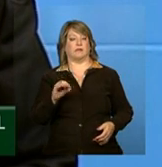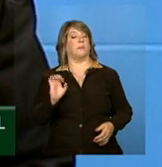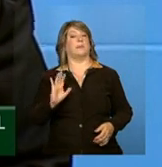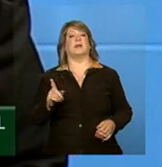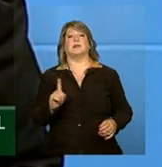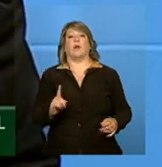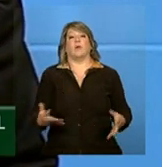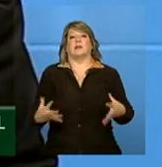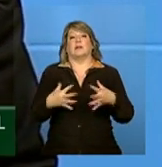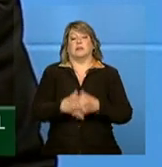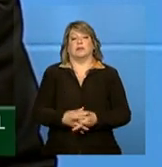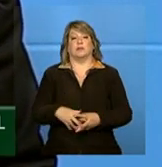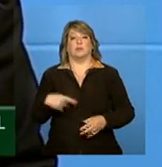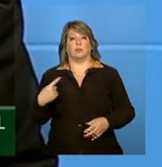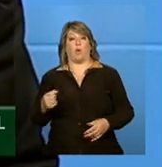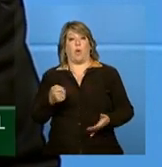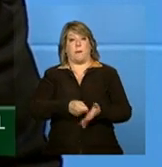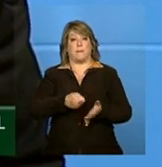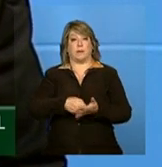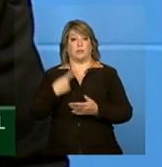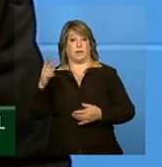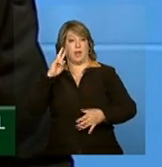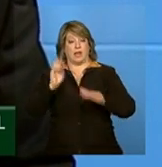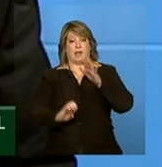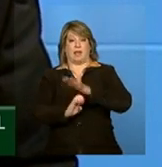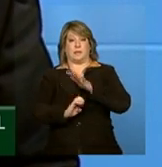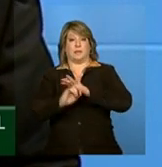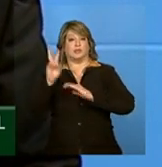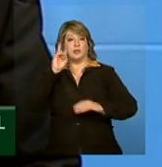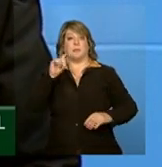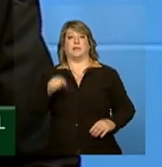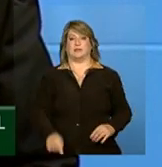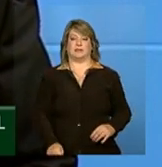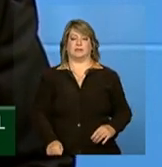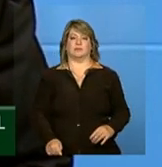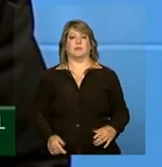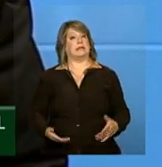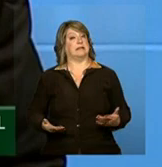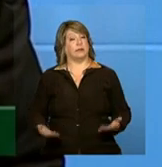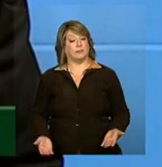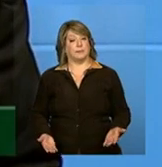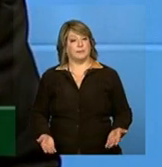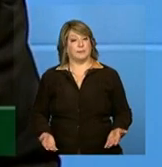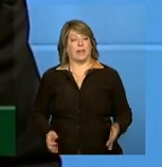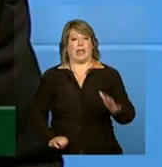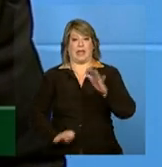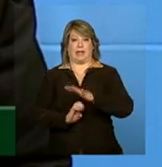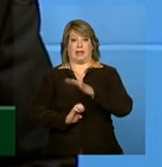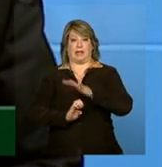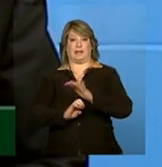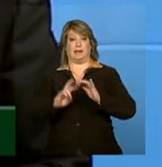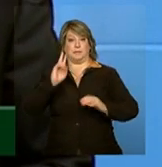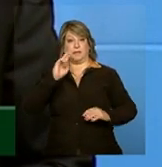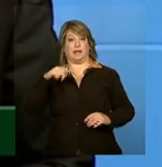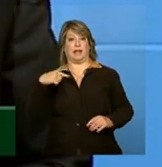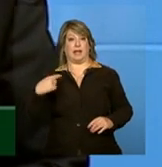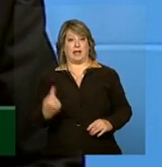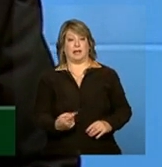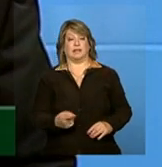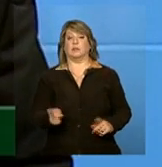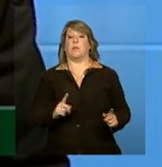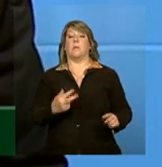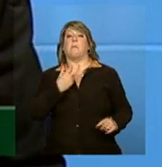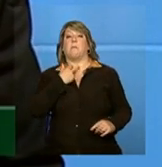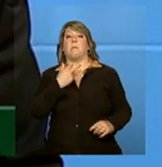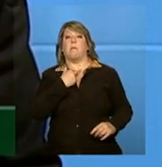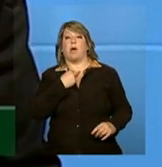as obrigações das empresas com relação a isso. Então, as empresas elas não devem tirar partido das